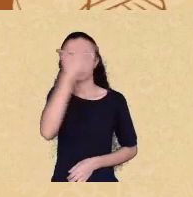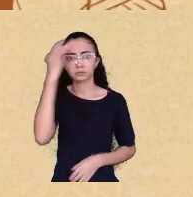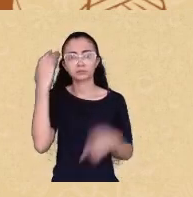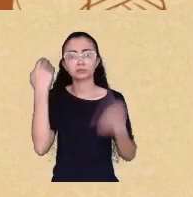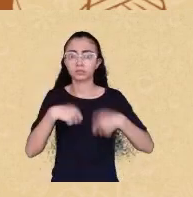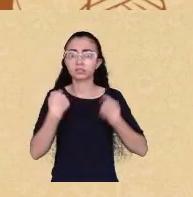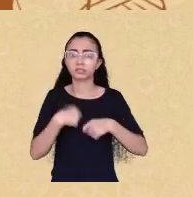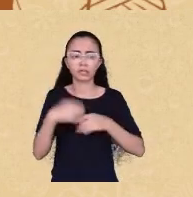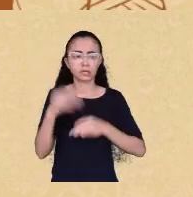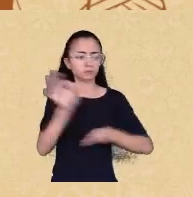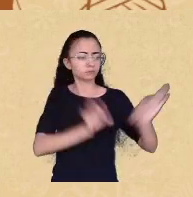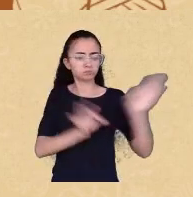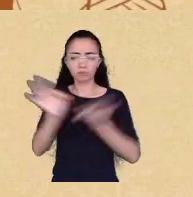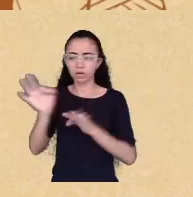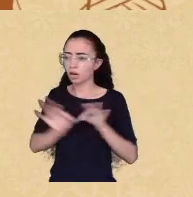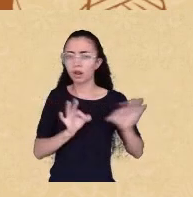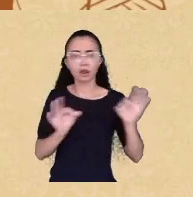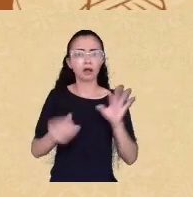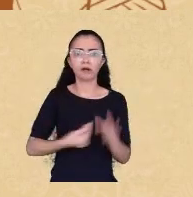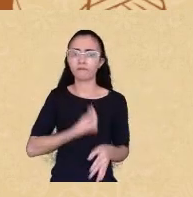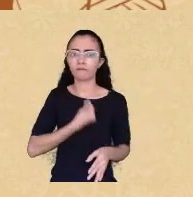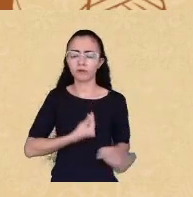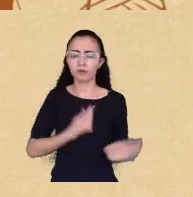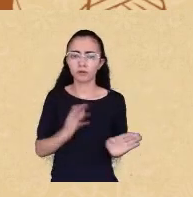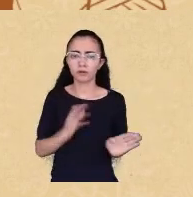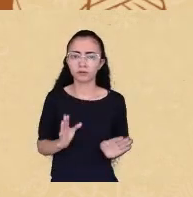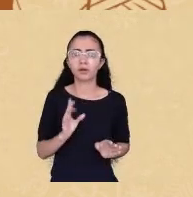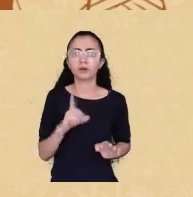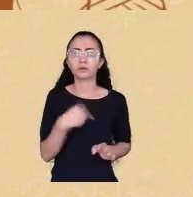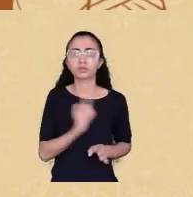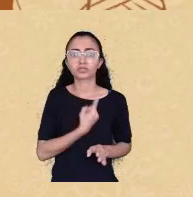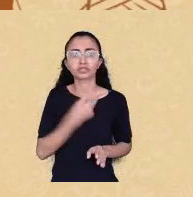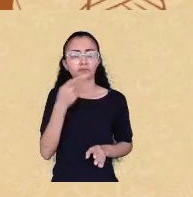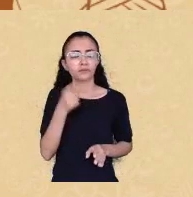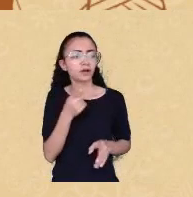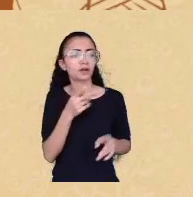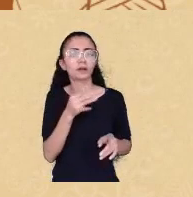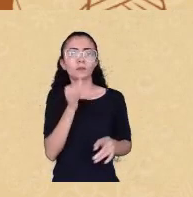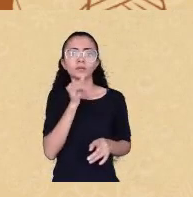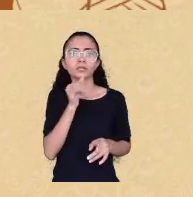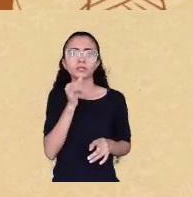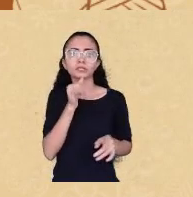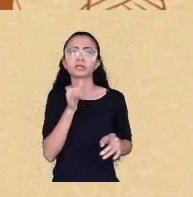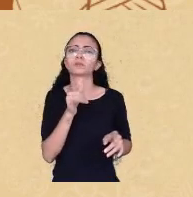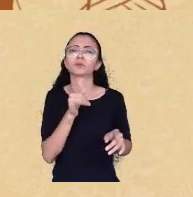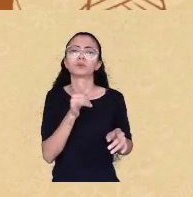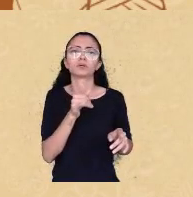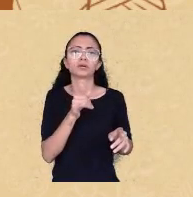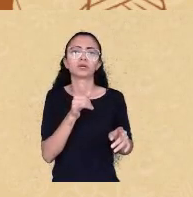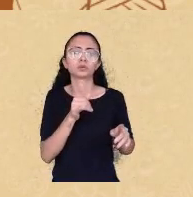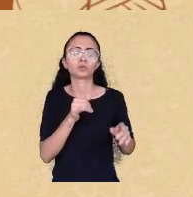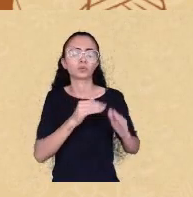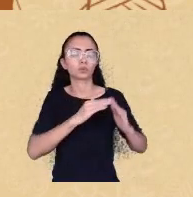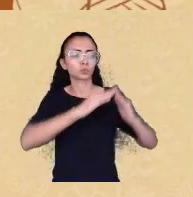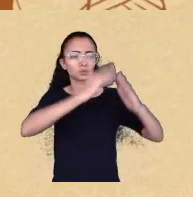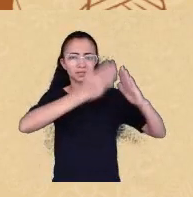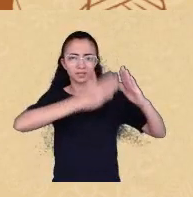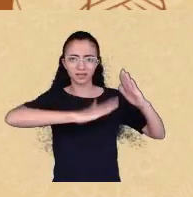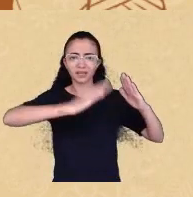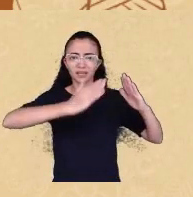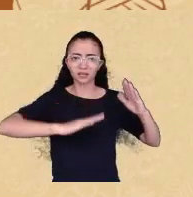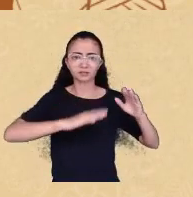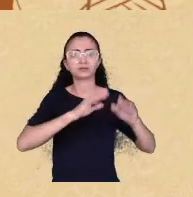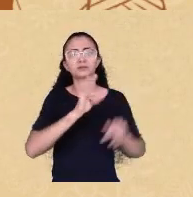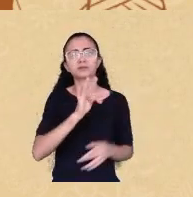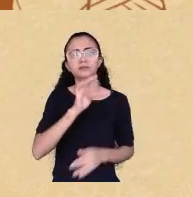fala quando fala da auto-organização dos terreiros. Também, quando a gente fala da prostituição, do trabalho sexual,